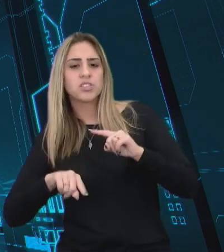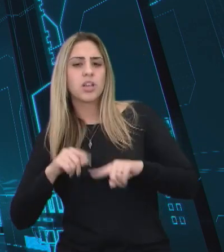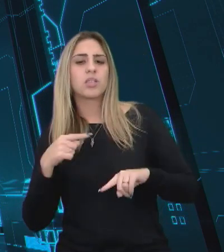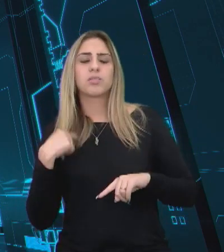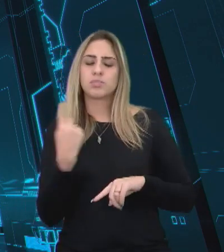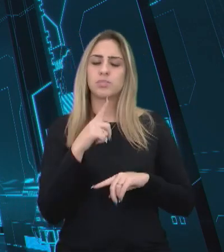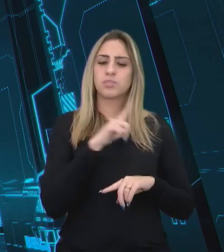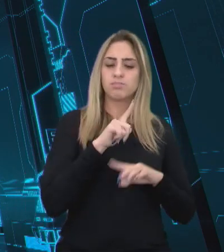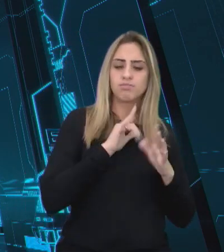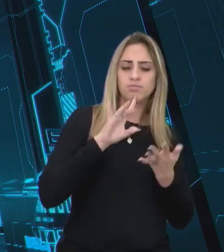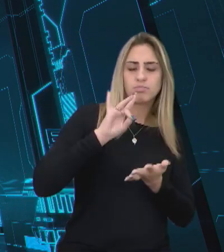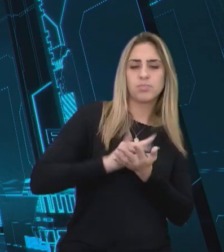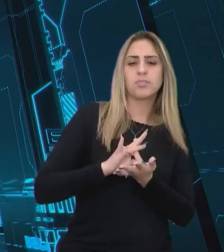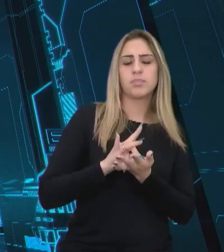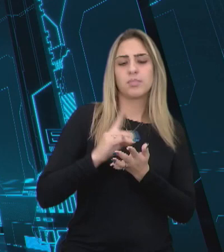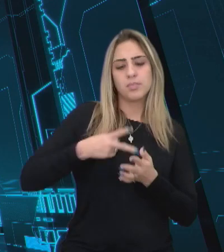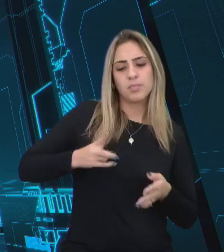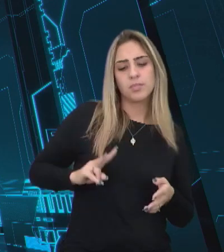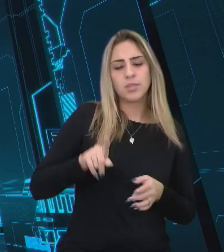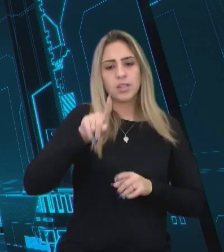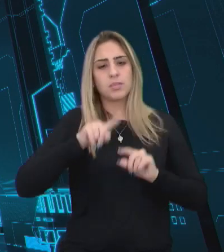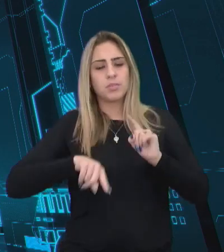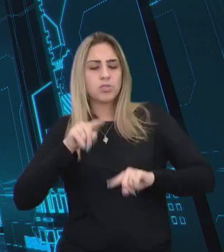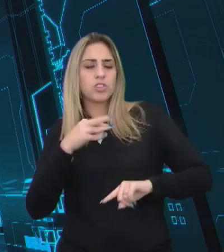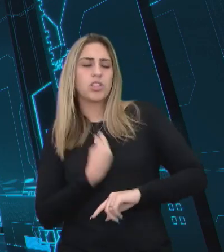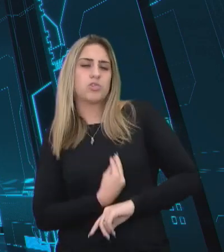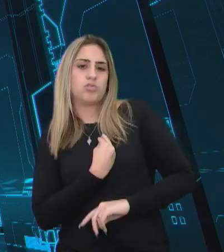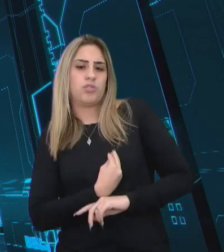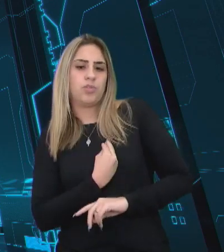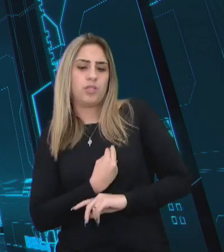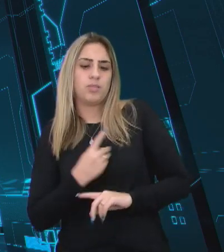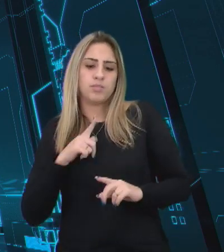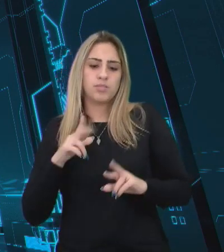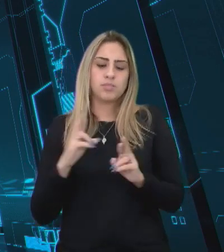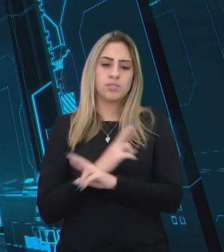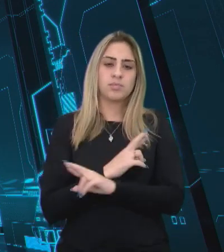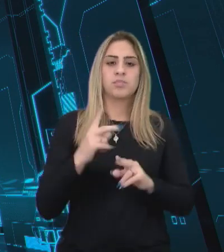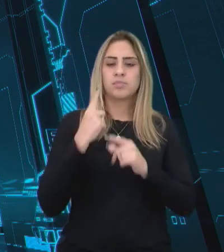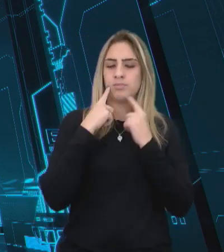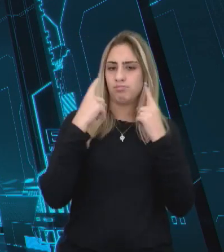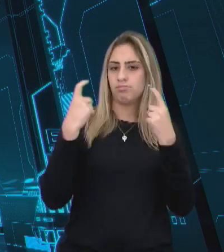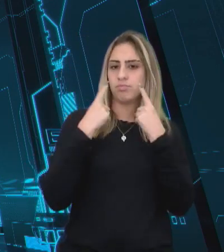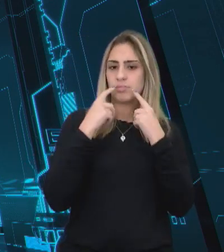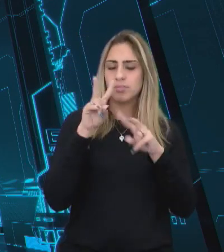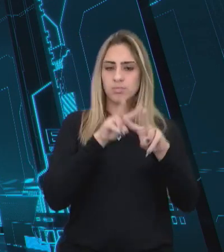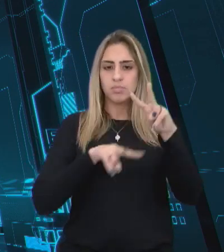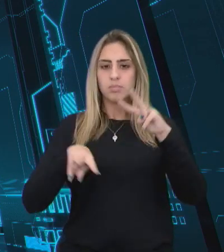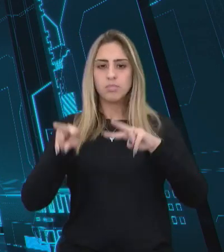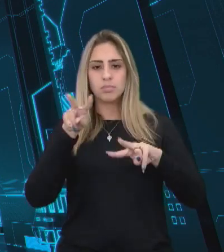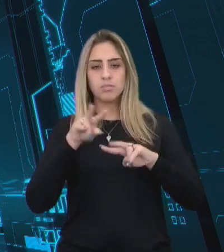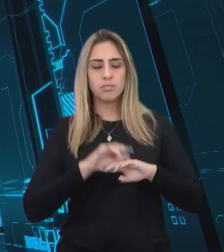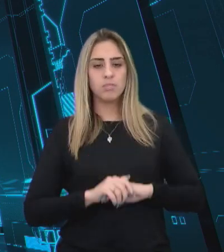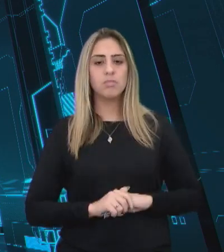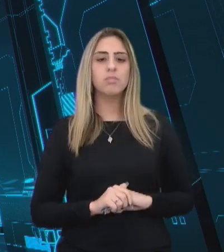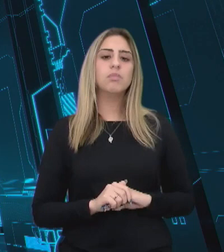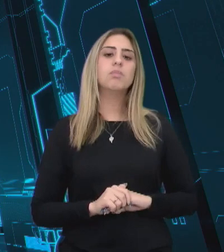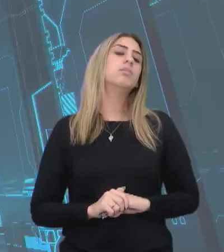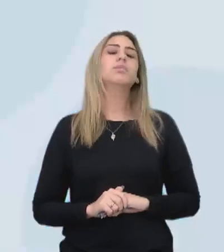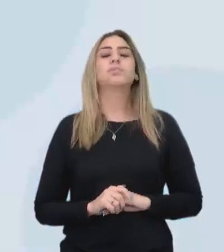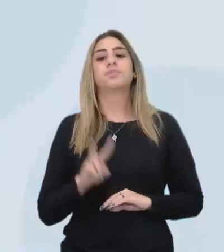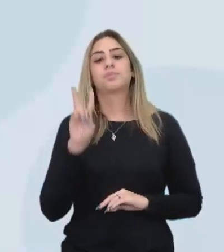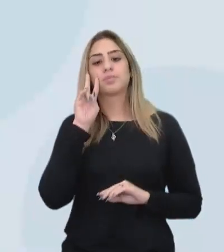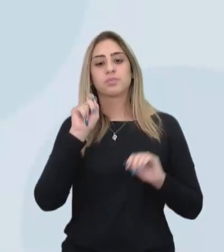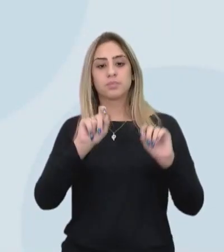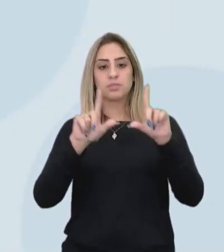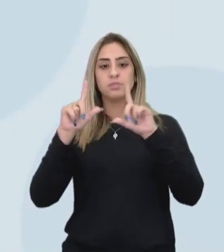gente vai realmente permear nesses projetos de vidas que se relacionam com o audiovisual. Como diz o nosso próximo slide, olha aí na imagem que